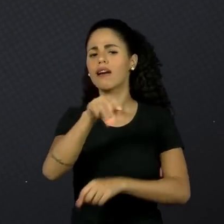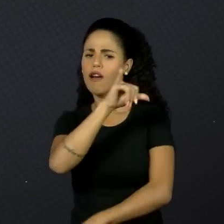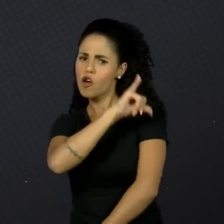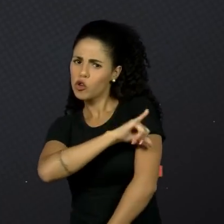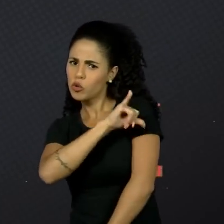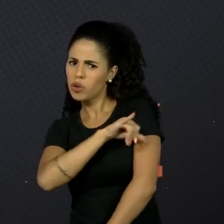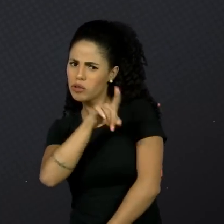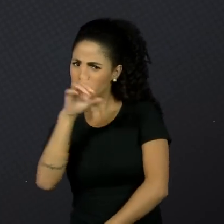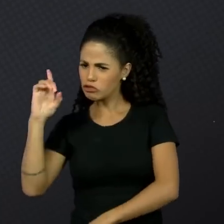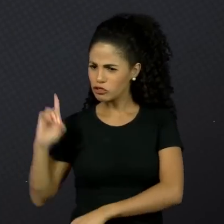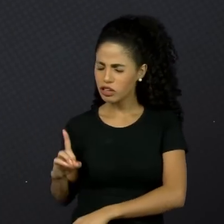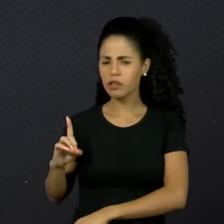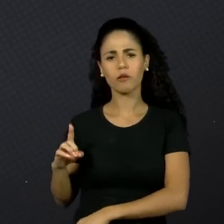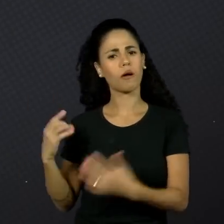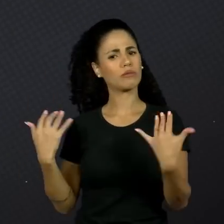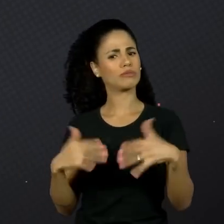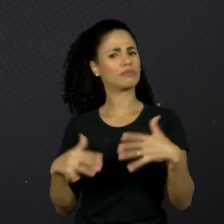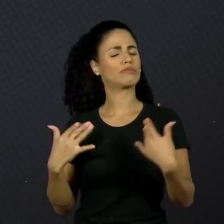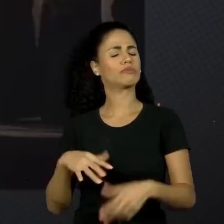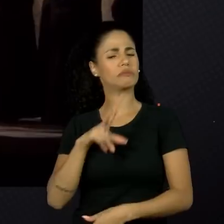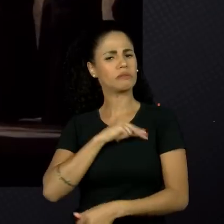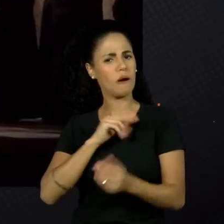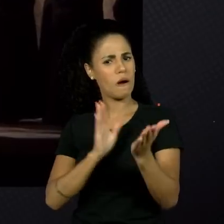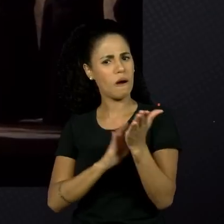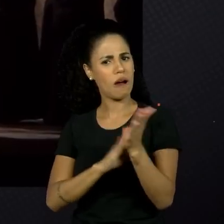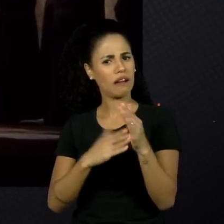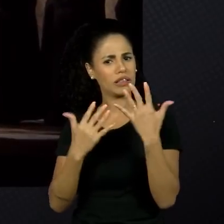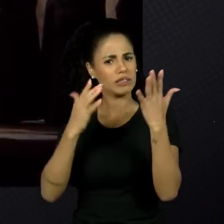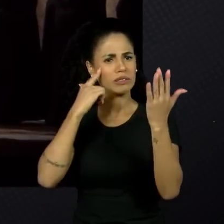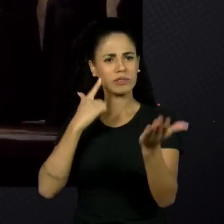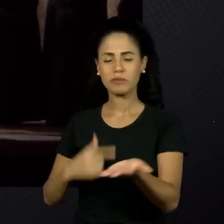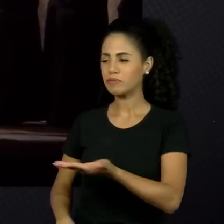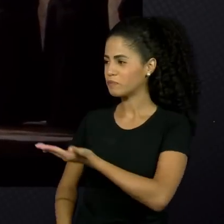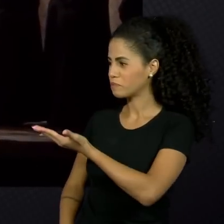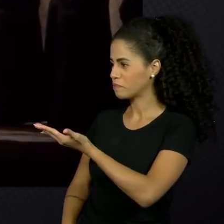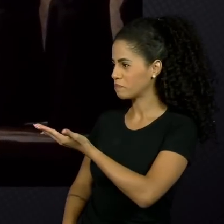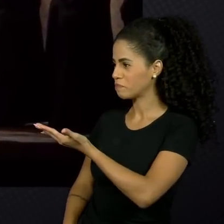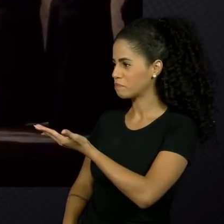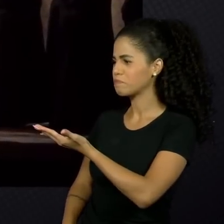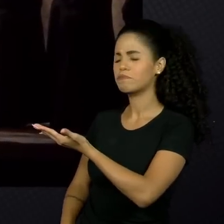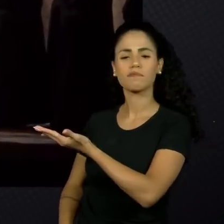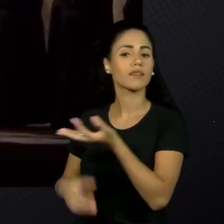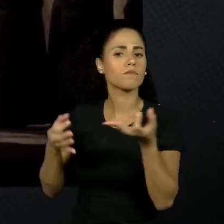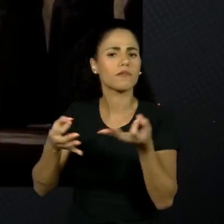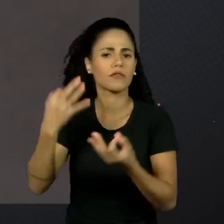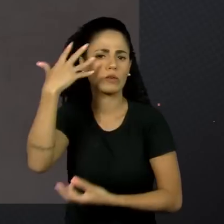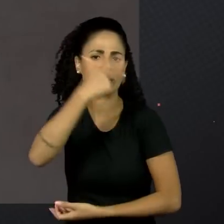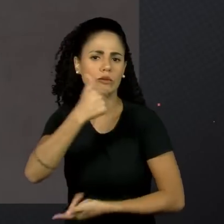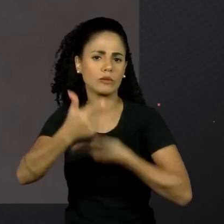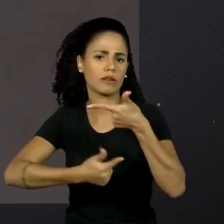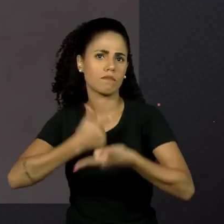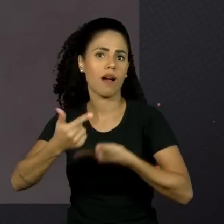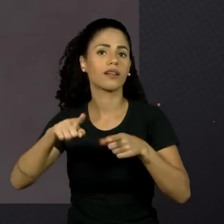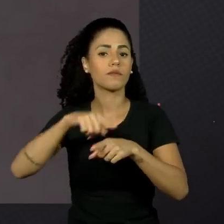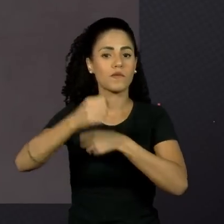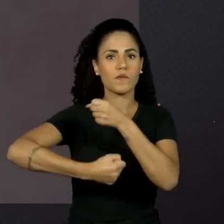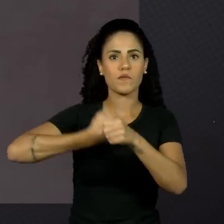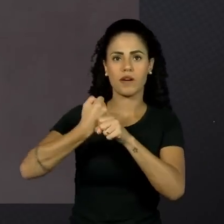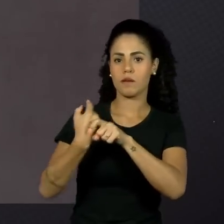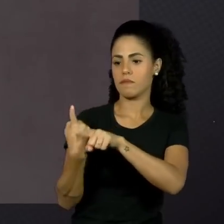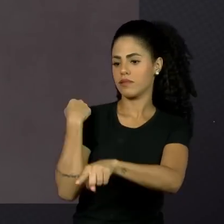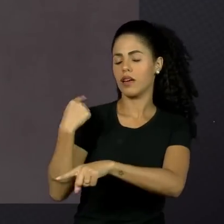como diretor, um tremendo diretor que fez um espetáculo memorável chamado Romeu e Julieta. E o ano passado eu